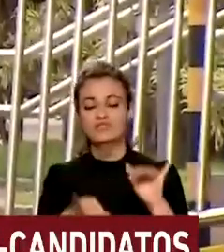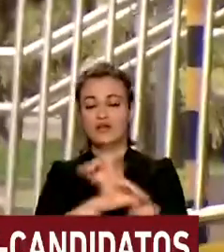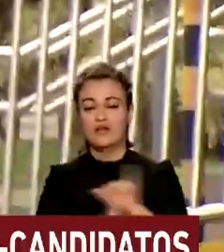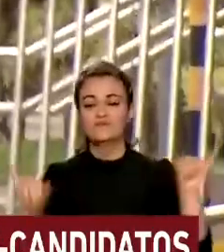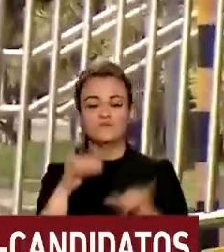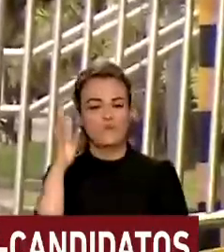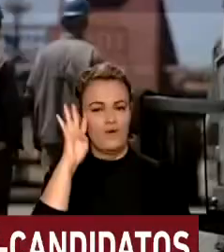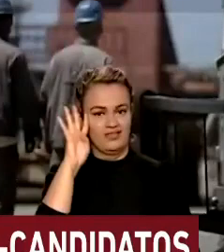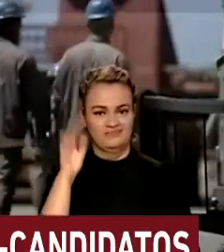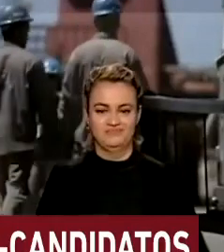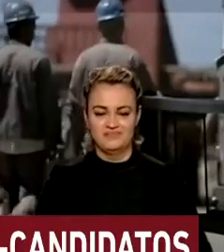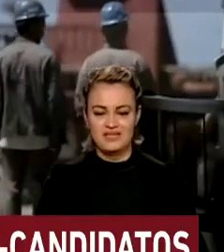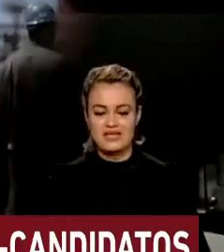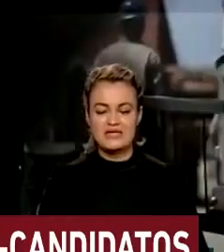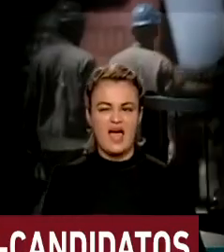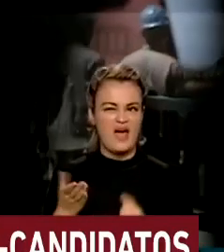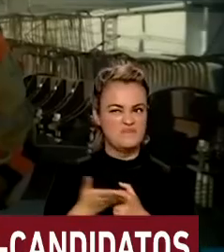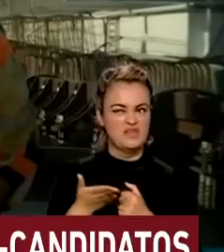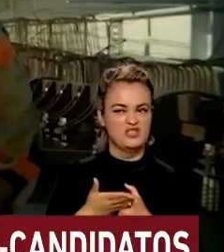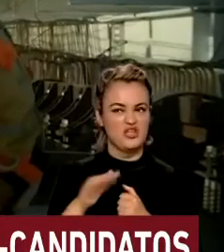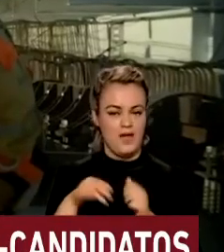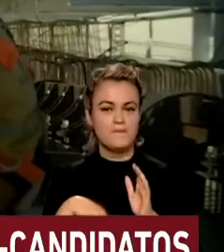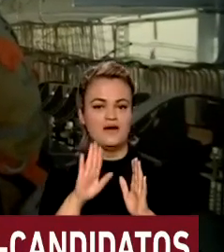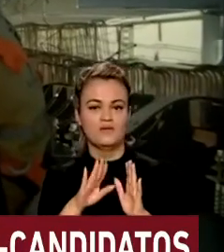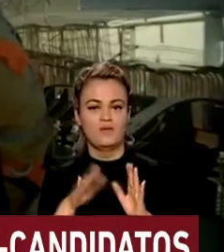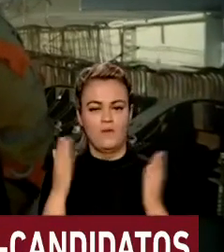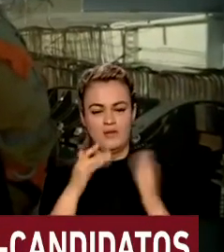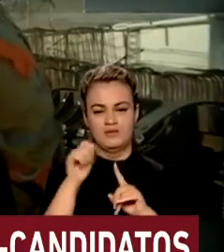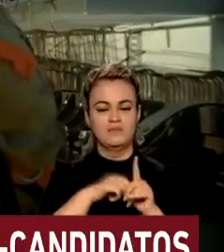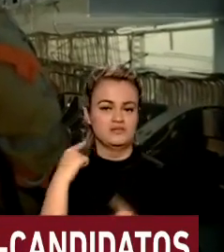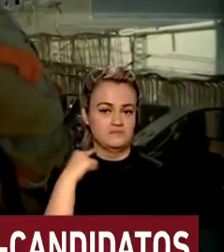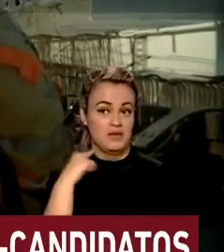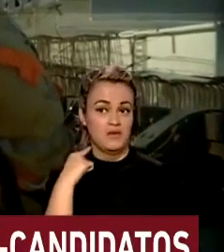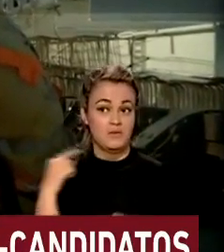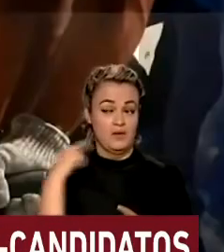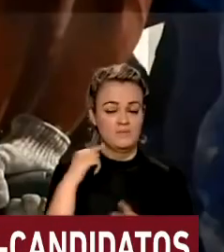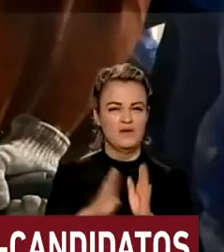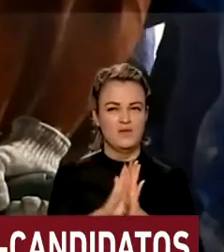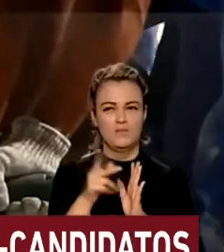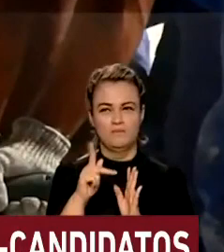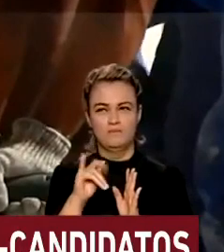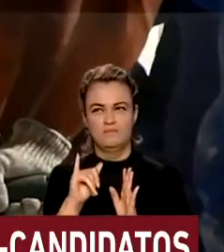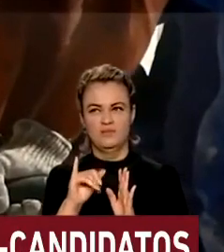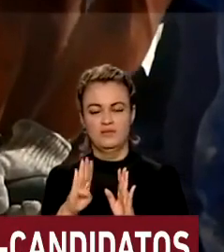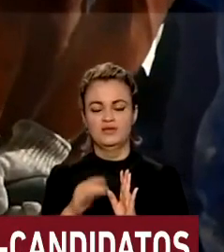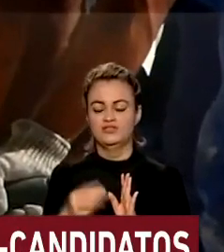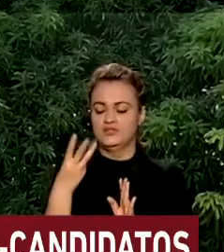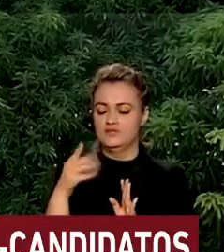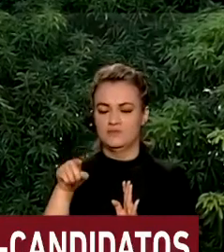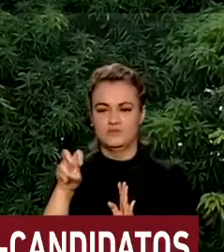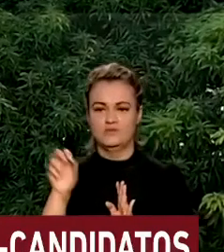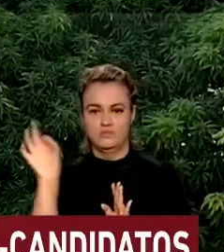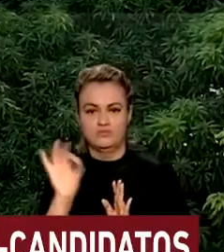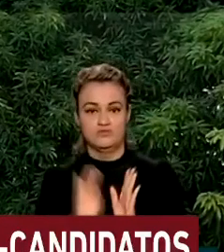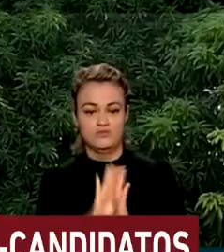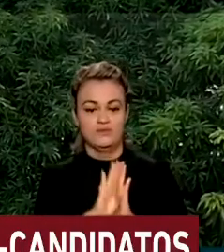a exposição de Simone Tebet comece às 10 horas da manhã. São 51 minutos para cada pré-candidato à presidência